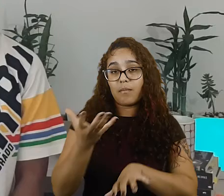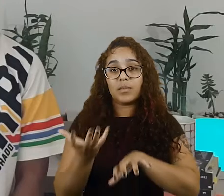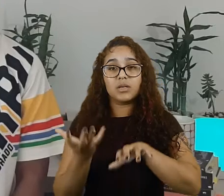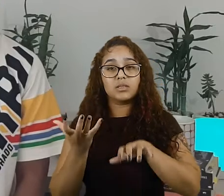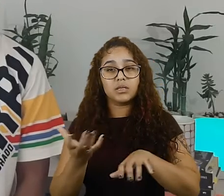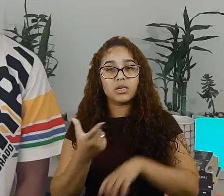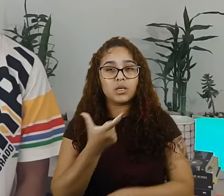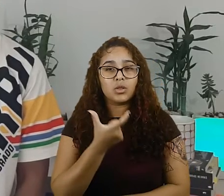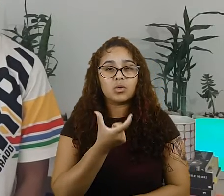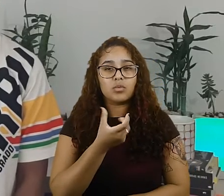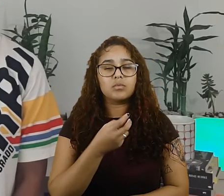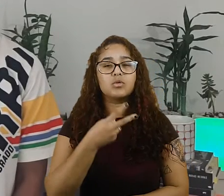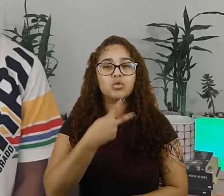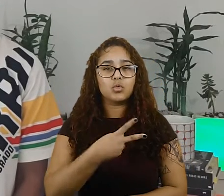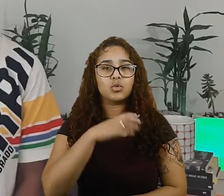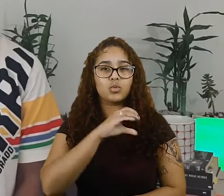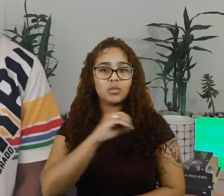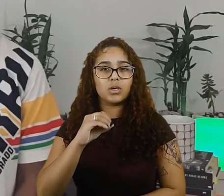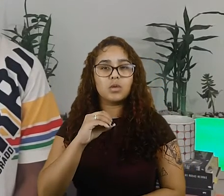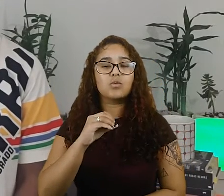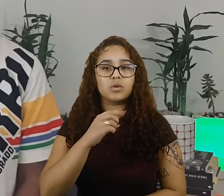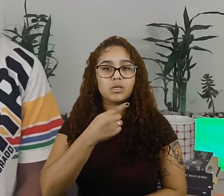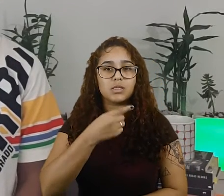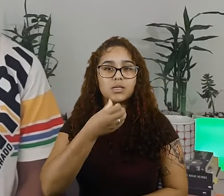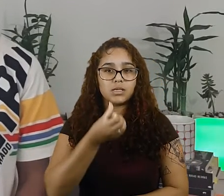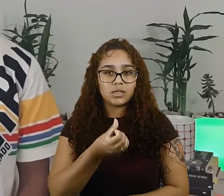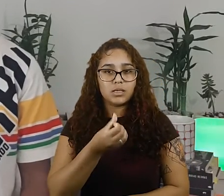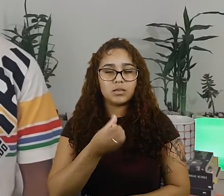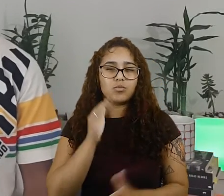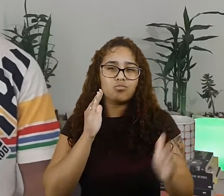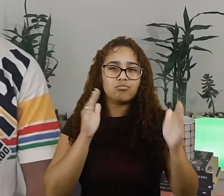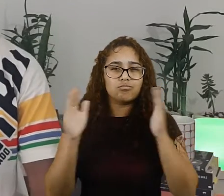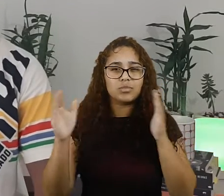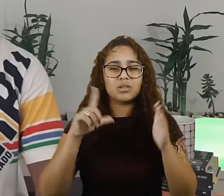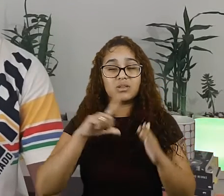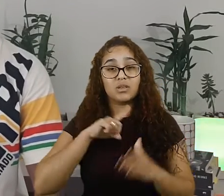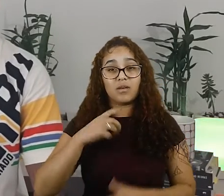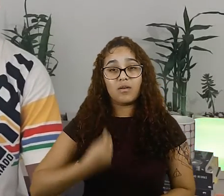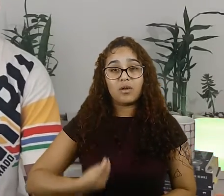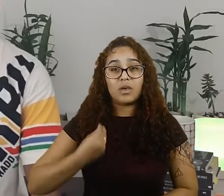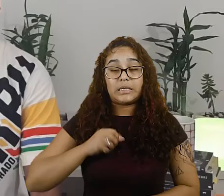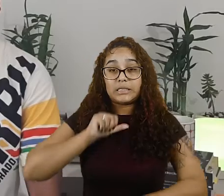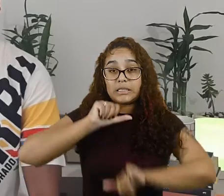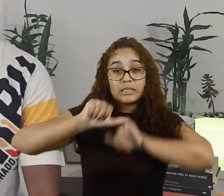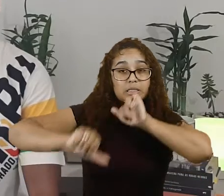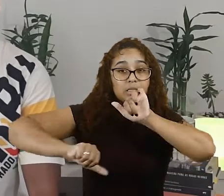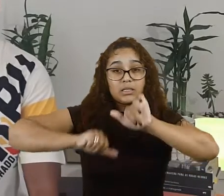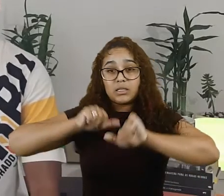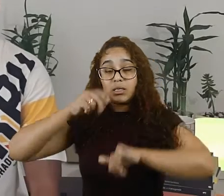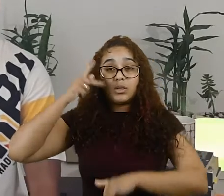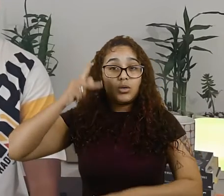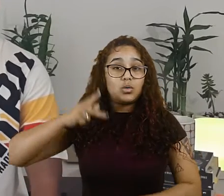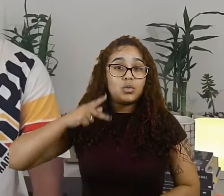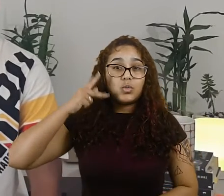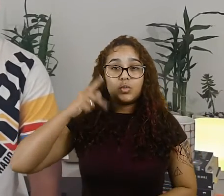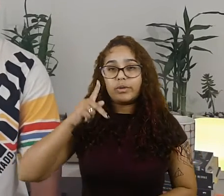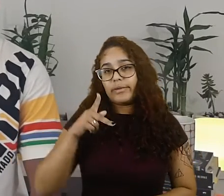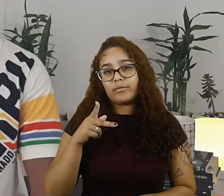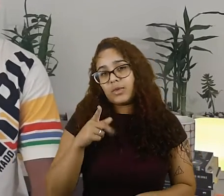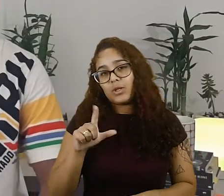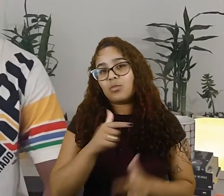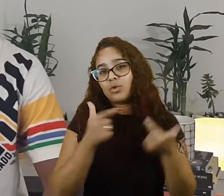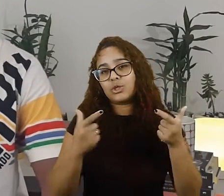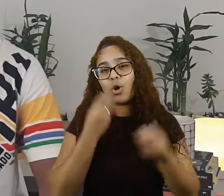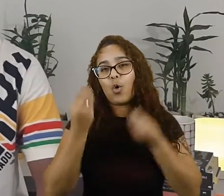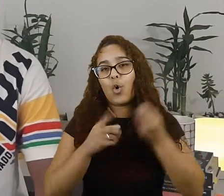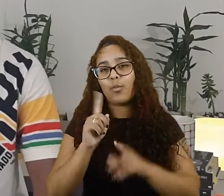Eu cheguei aqui em Brasília em 2016, num período que a gente estava vivendo muitas transformações políticas,